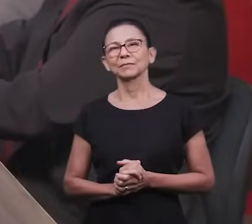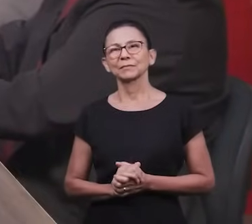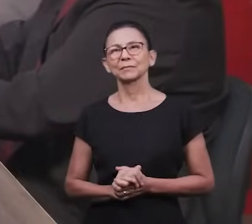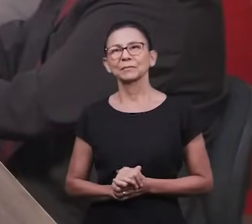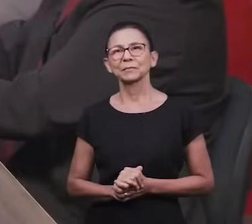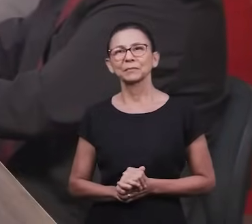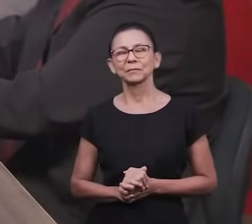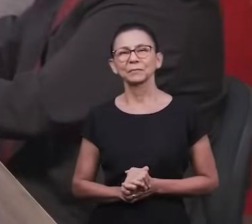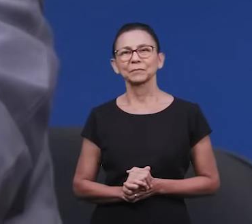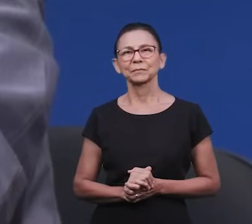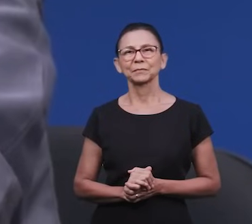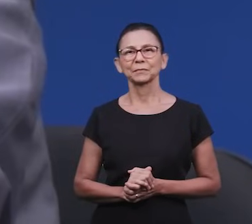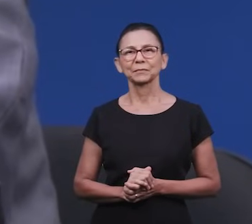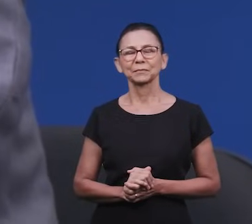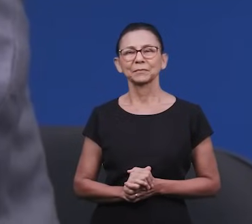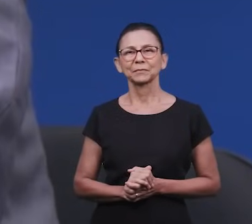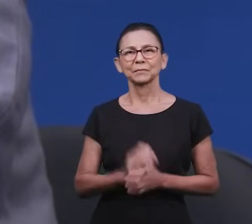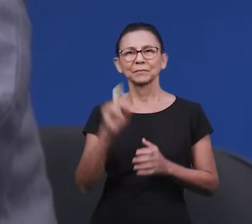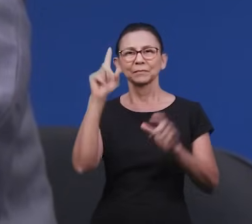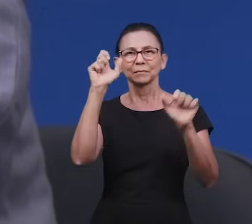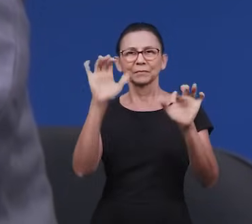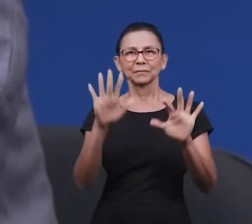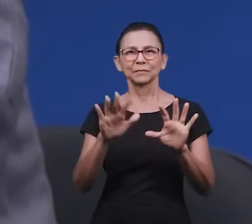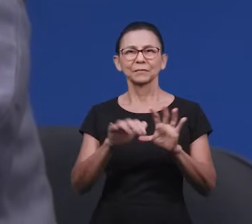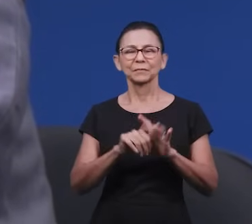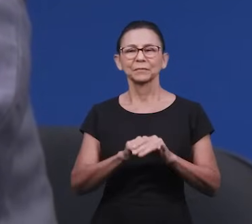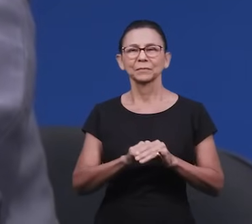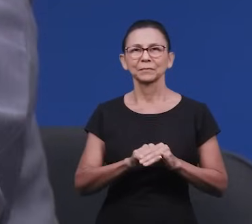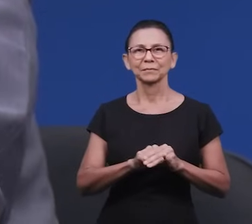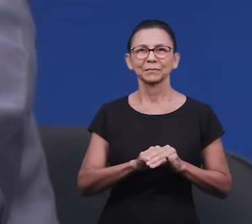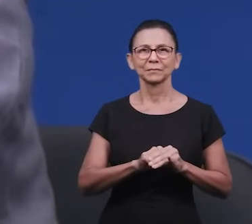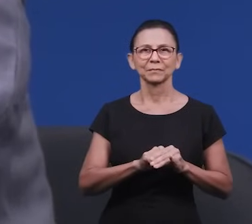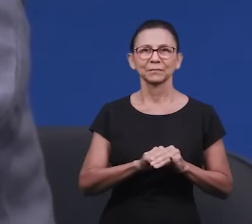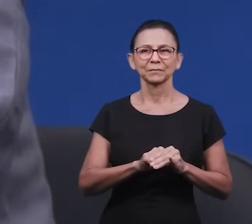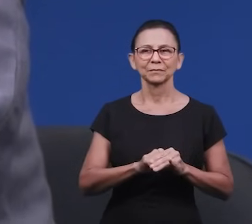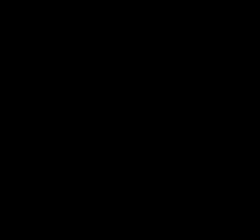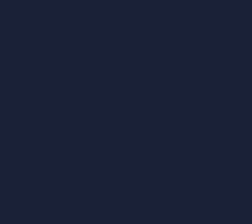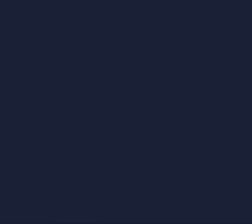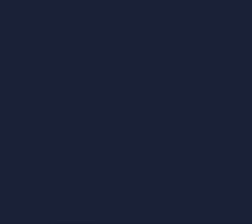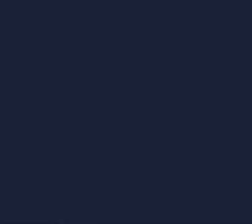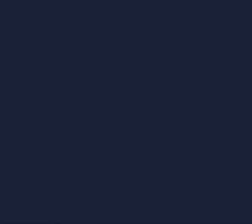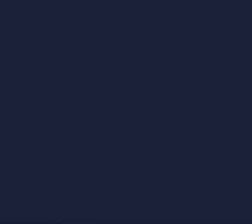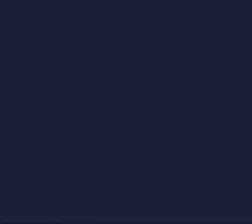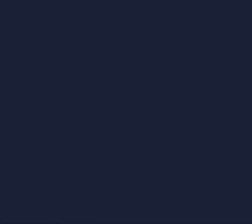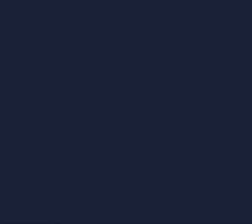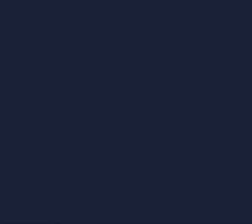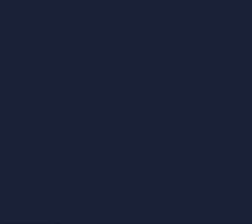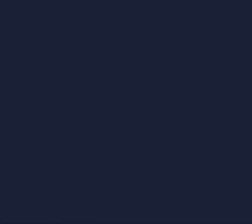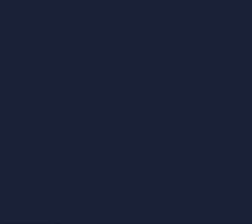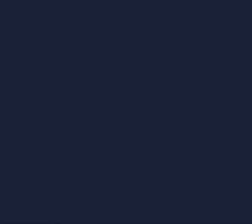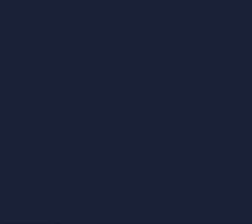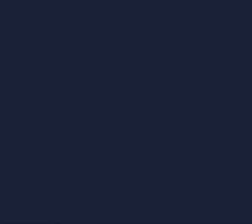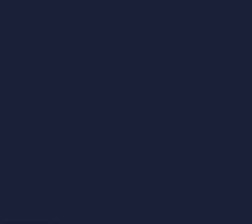paz do Senhor. A paz do Senhor. Próxima semana estaremos aqui novamente. Que o Senhor abençoe a todos.